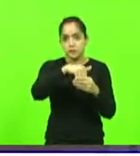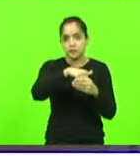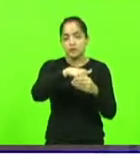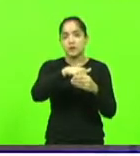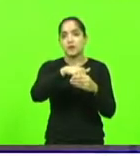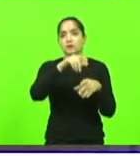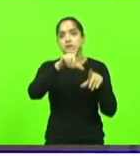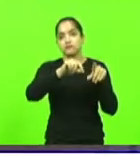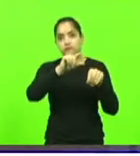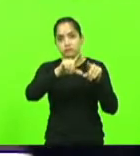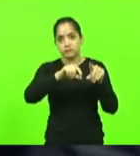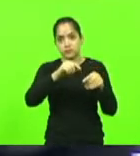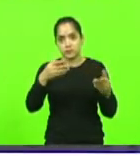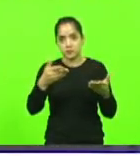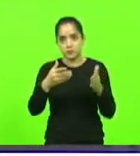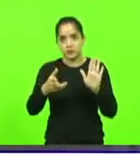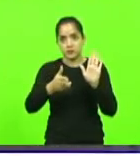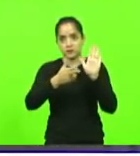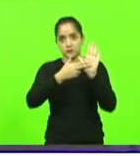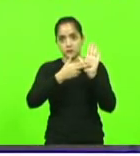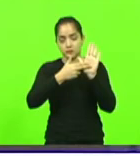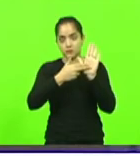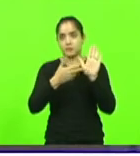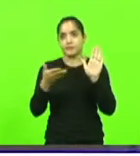de estar aqui assumindo essa cadeira